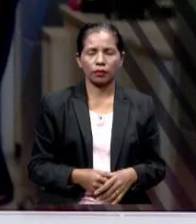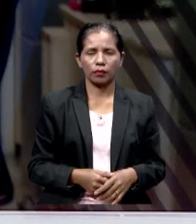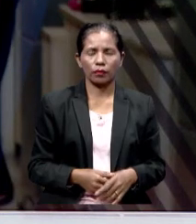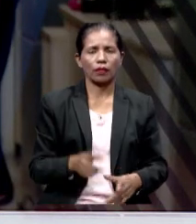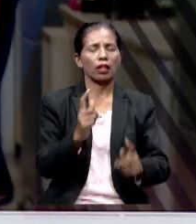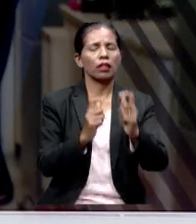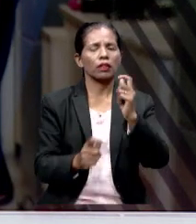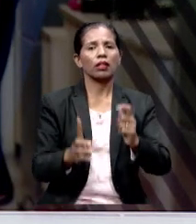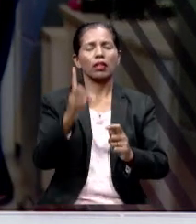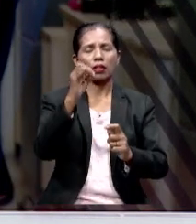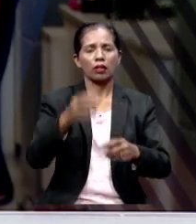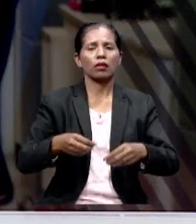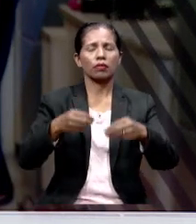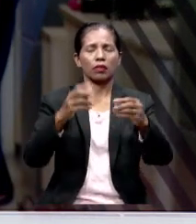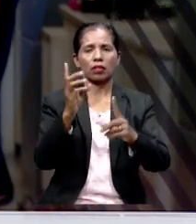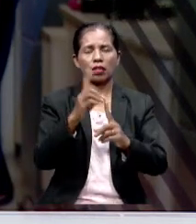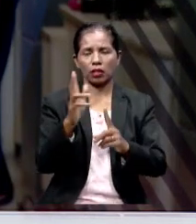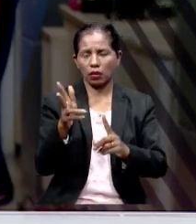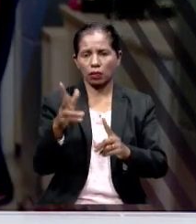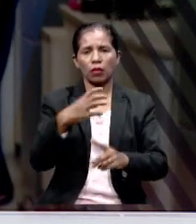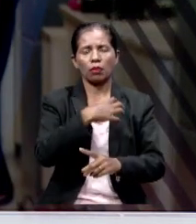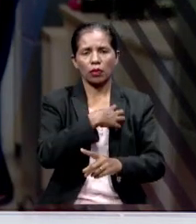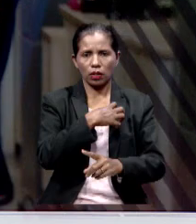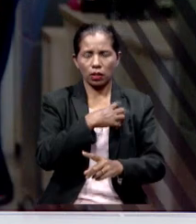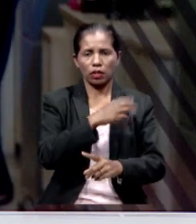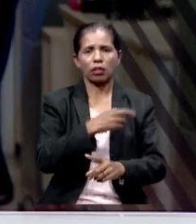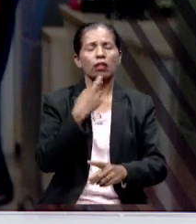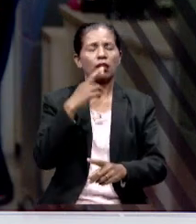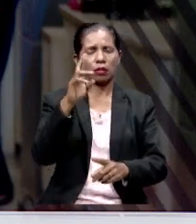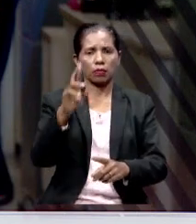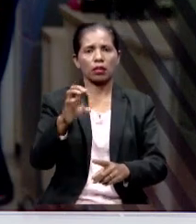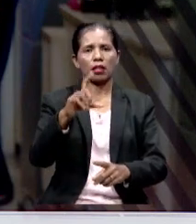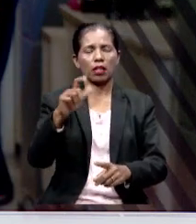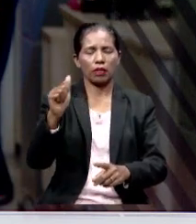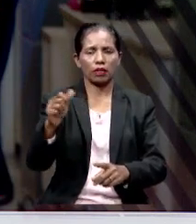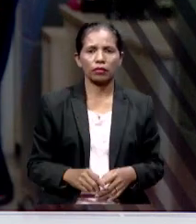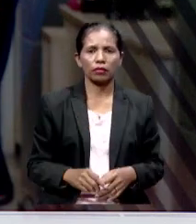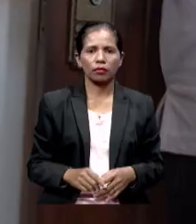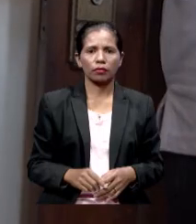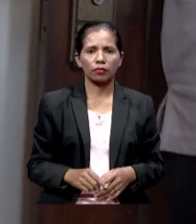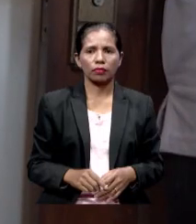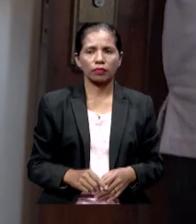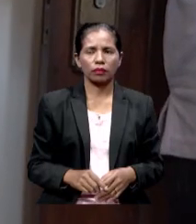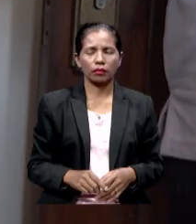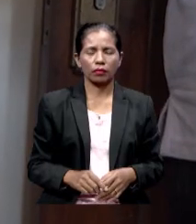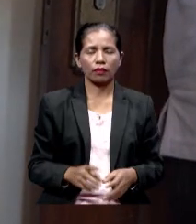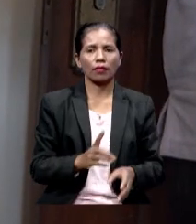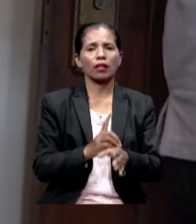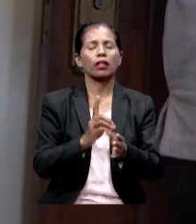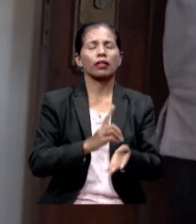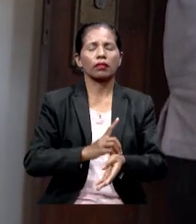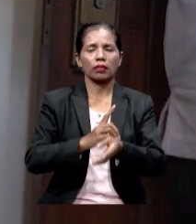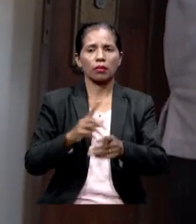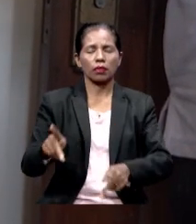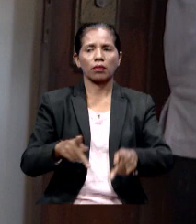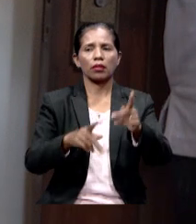Tribunal dili fo prazo loronto nulo ba penitelli a tu responde ela variana nia a queixa. Defensor público Sérgio Dias